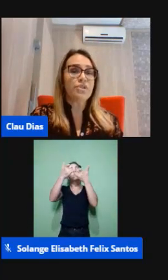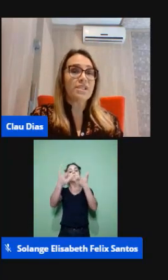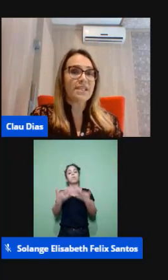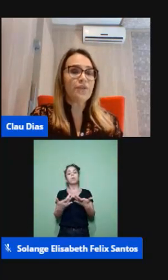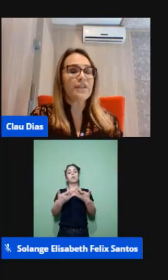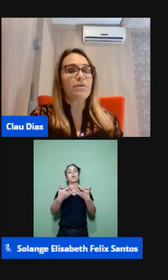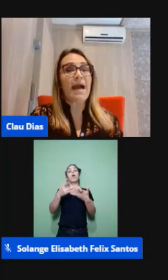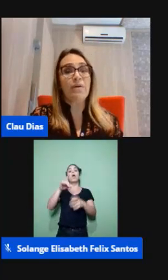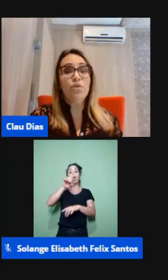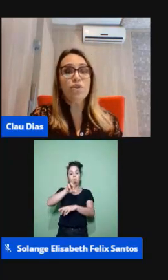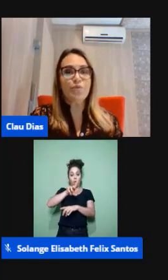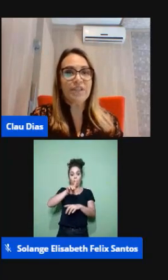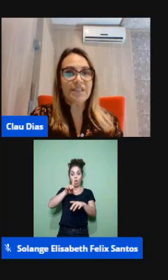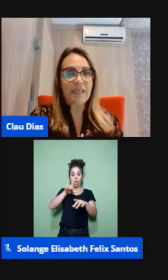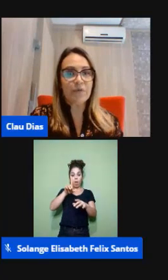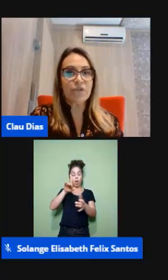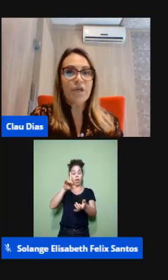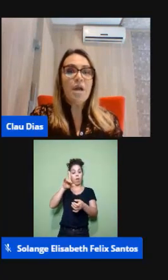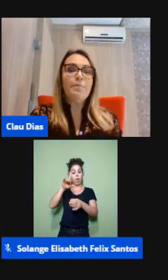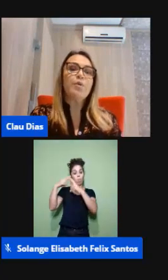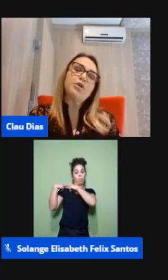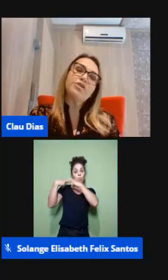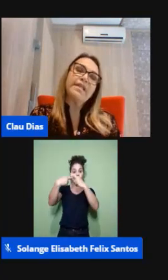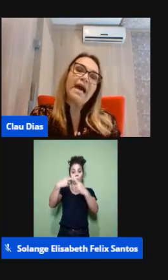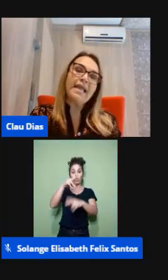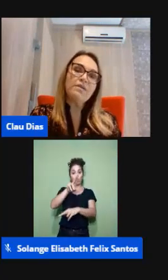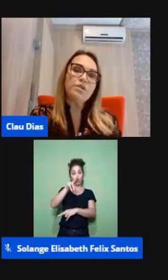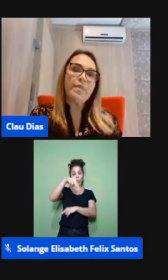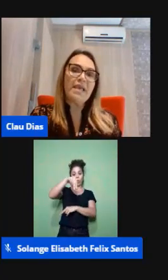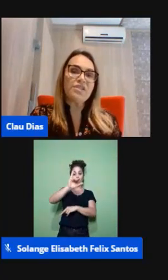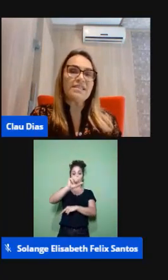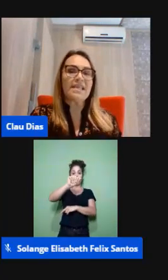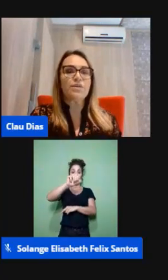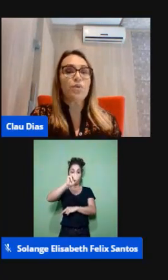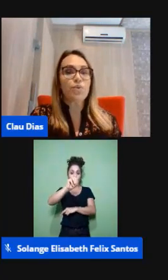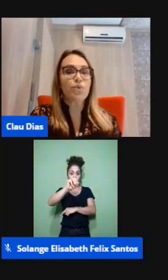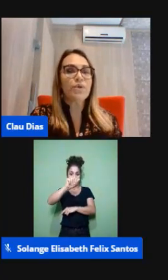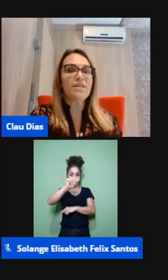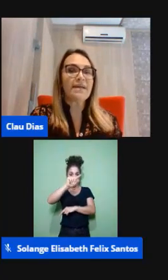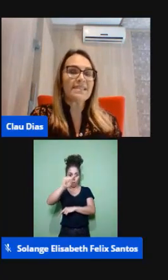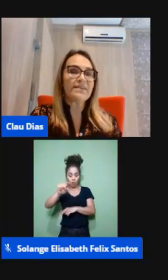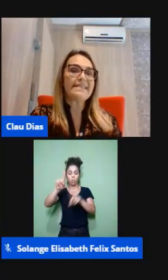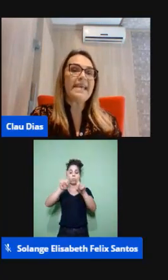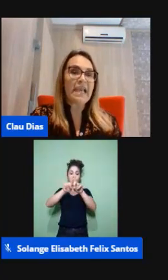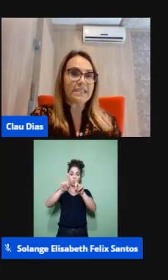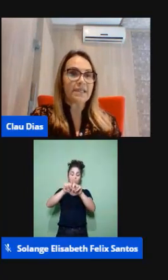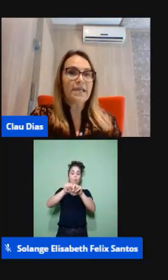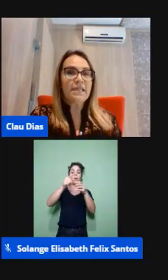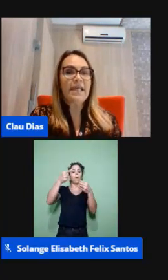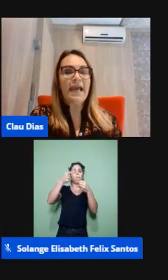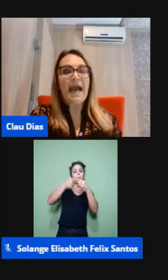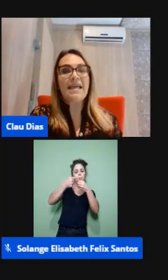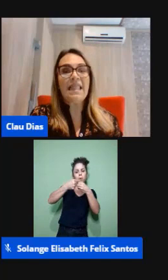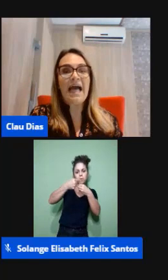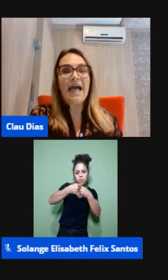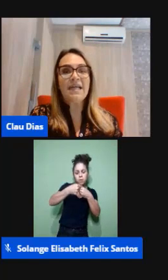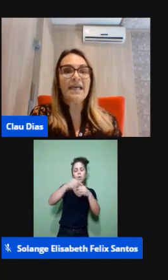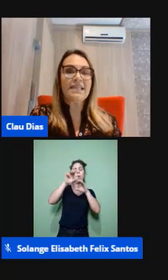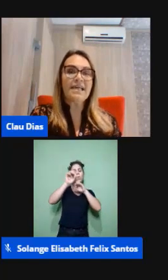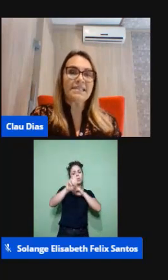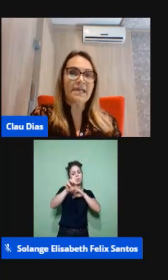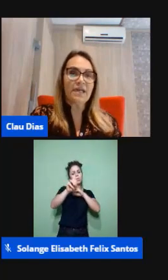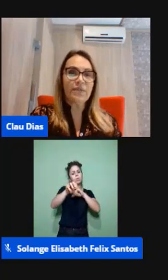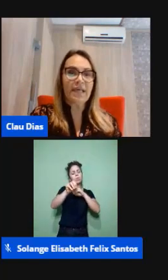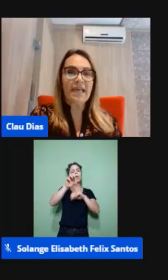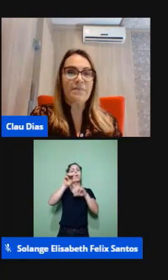estados, do Distrito Federal e dos municípios proporcionarem os meios de acesso à cultura, educação e ciência, né? Aí lá